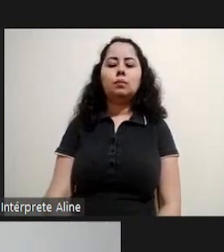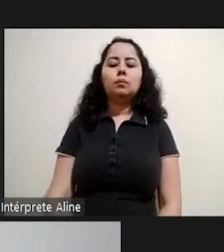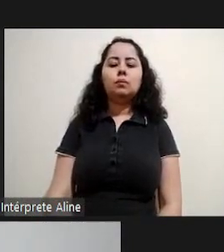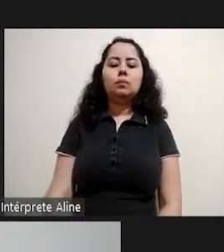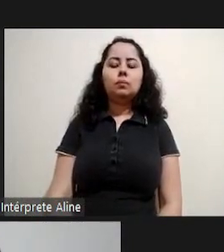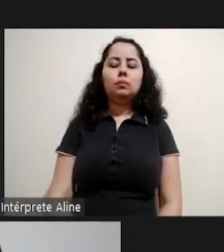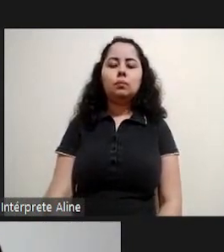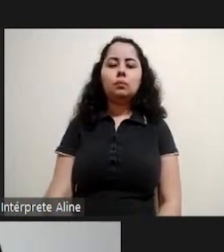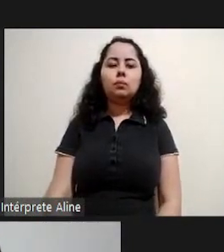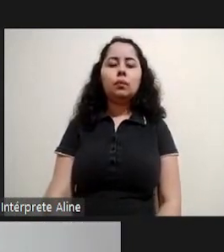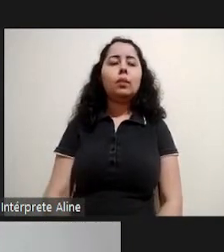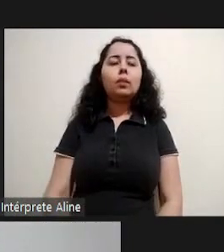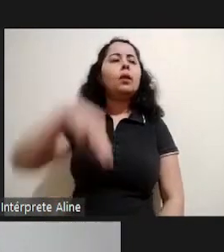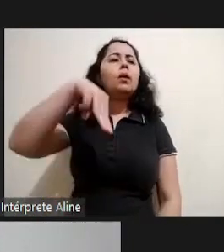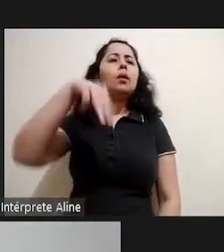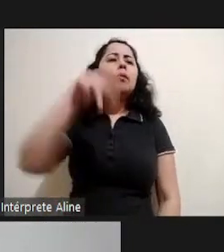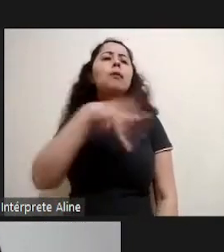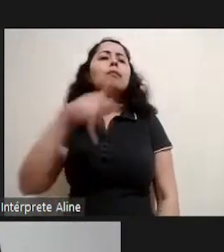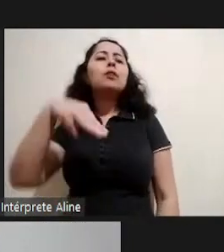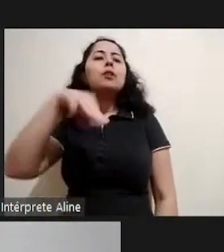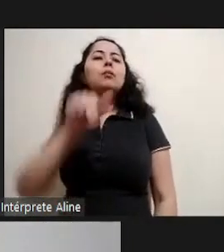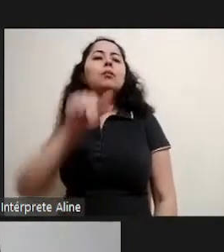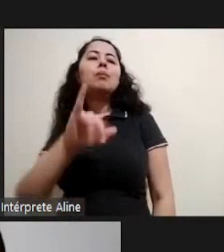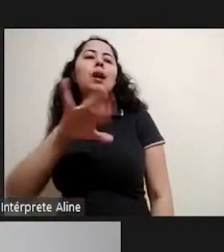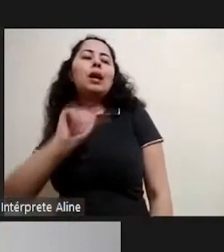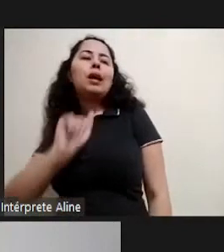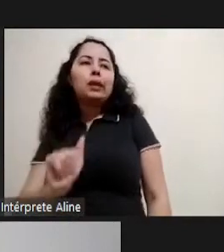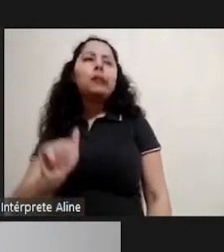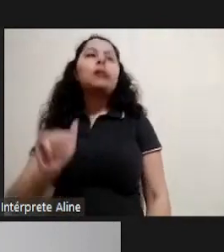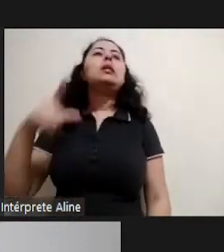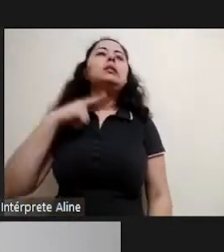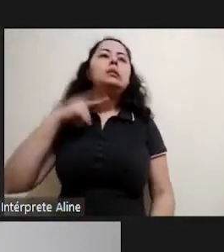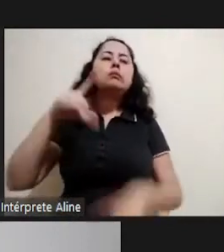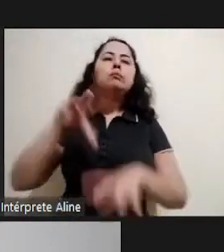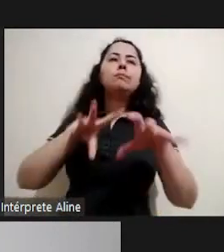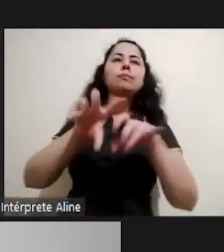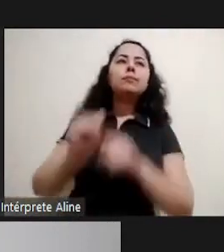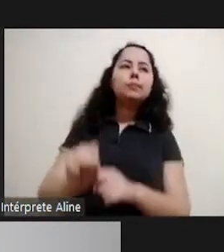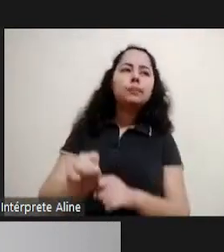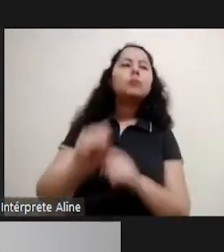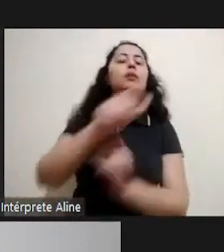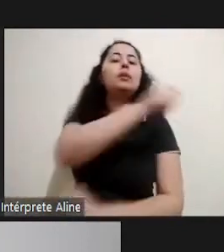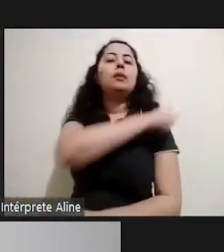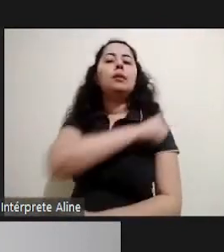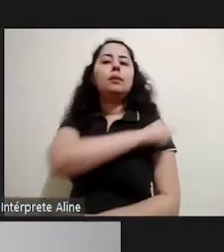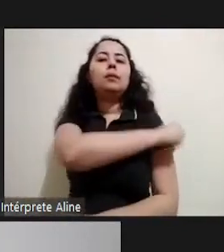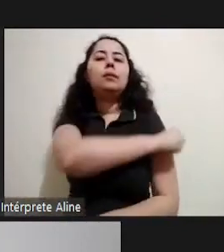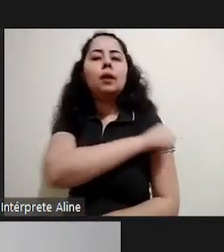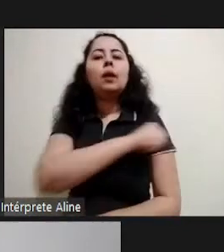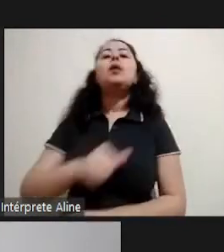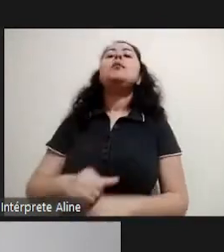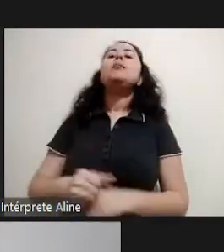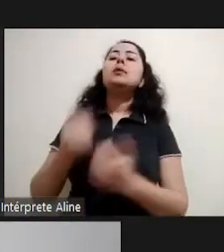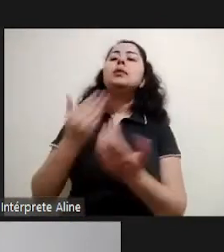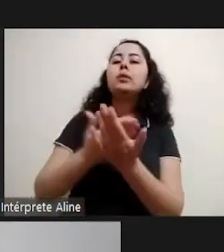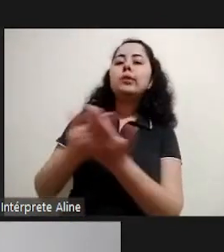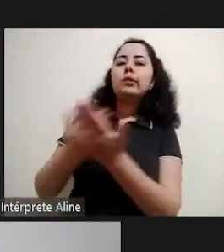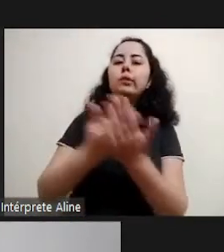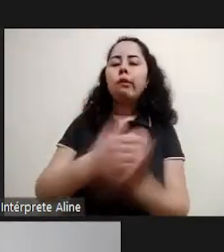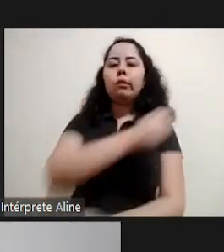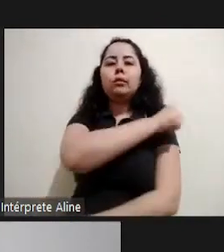Maria Inês Gomes de Almeida, professora, possui graduação em enfermagem e obstetrícia pela Escola de Enfermagem Hermantina